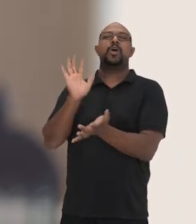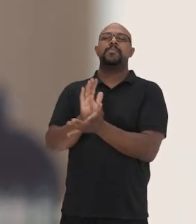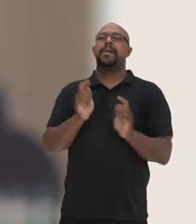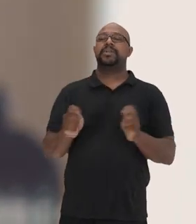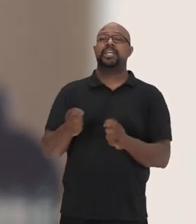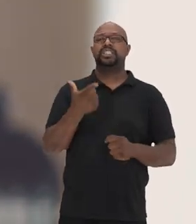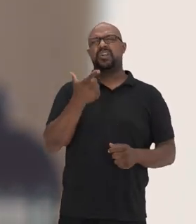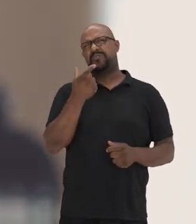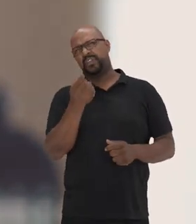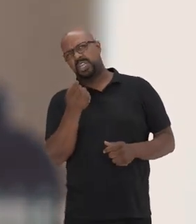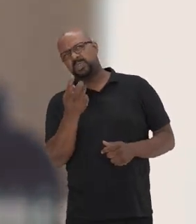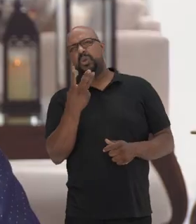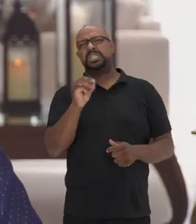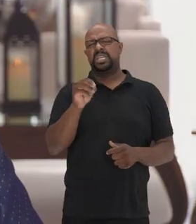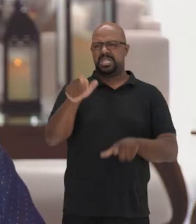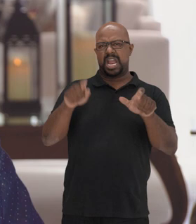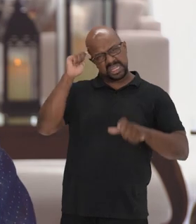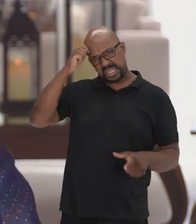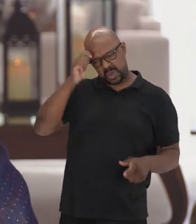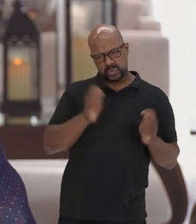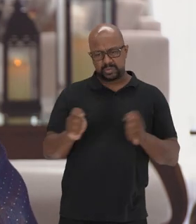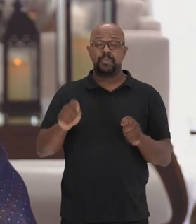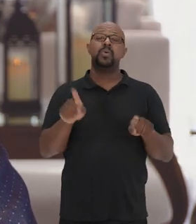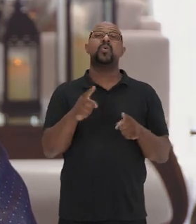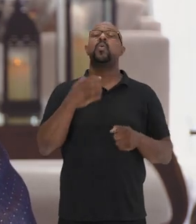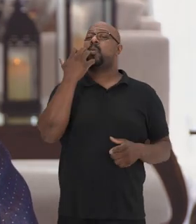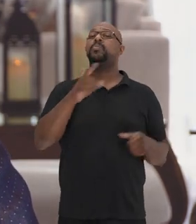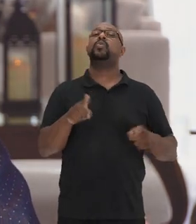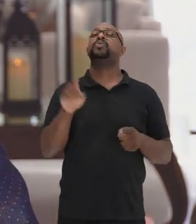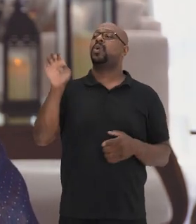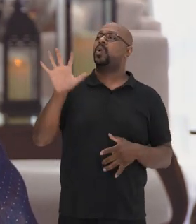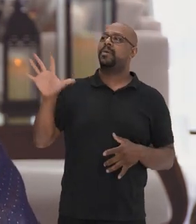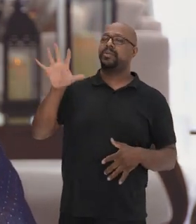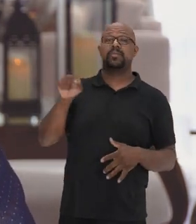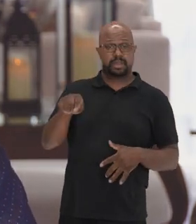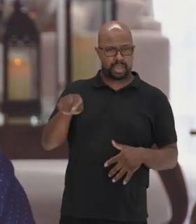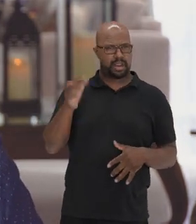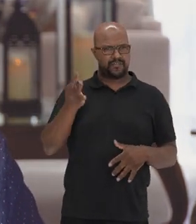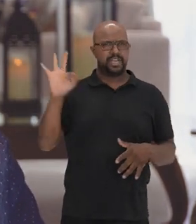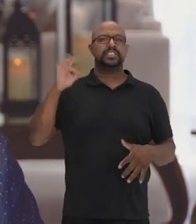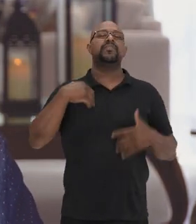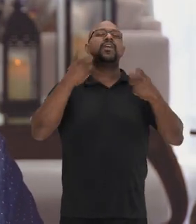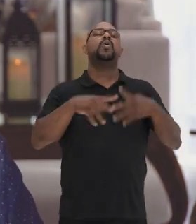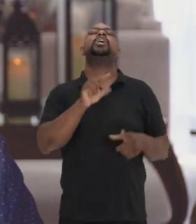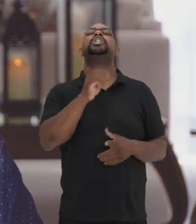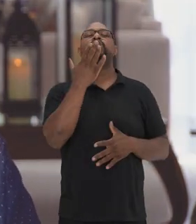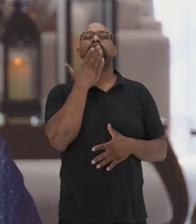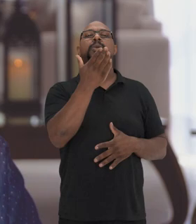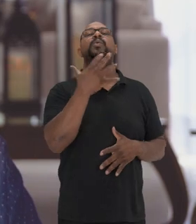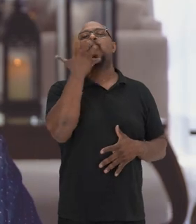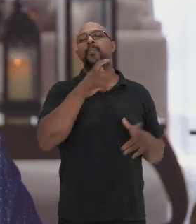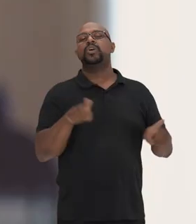banda de 20 a 30 escravizados dirigida por um músico europeu François não descreveu que tipo de música